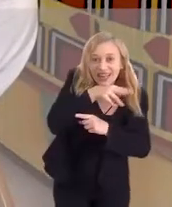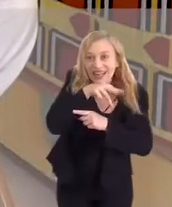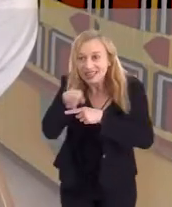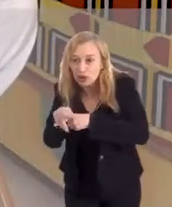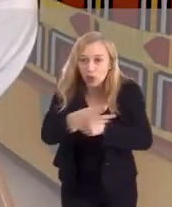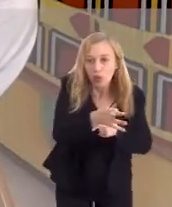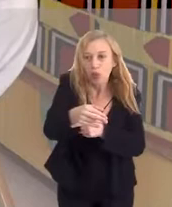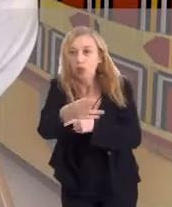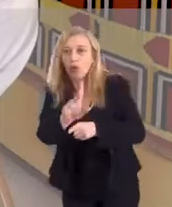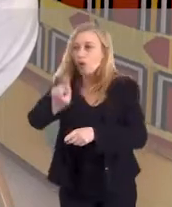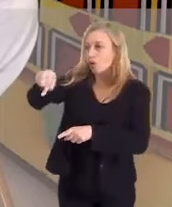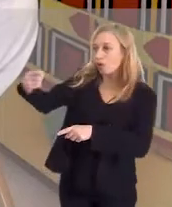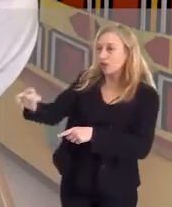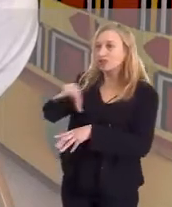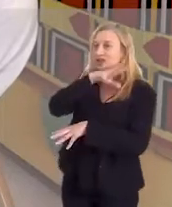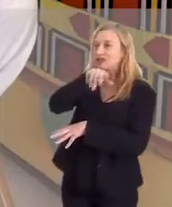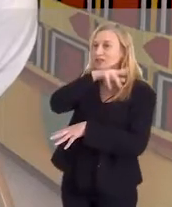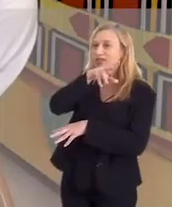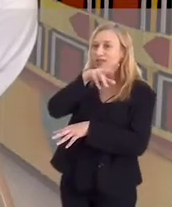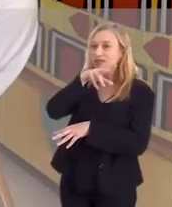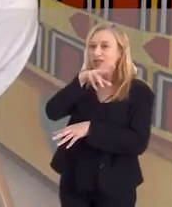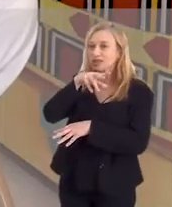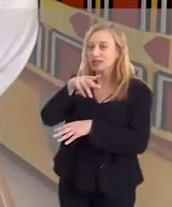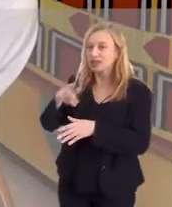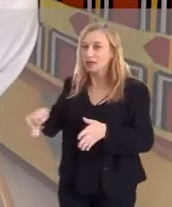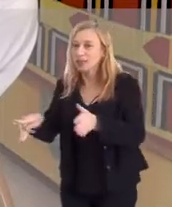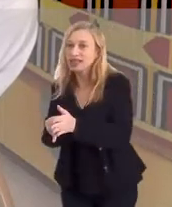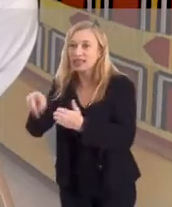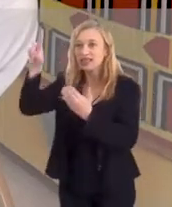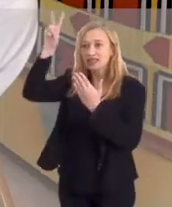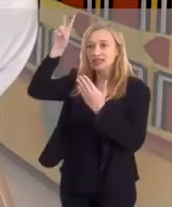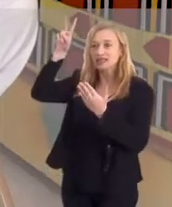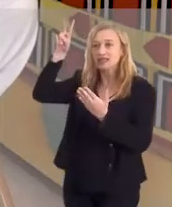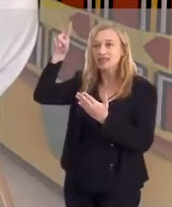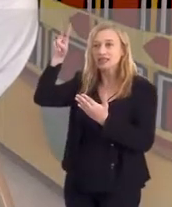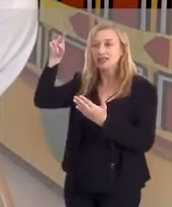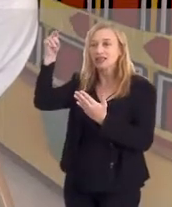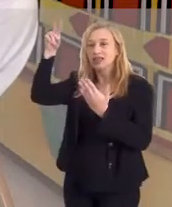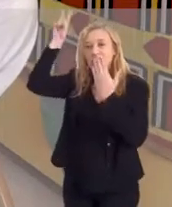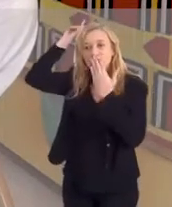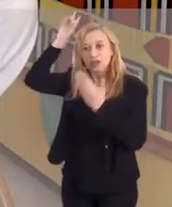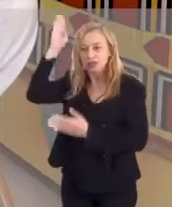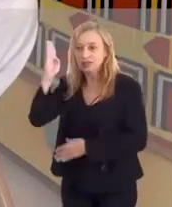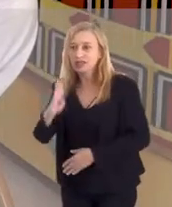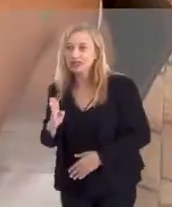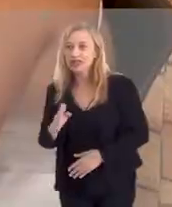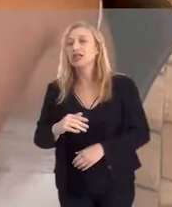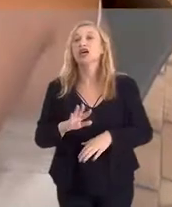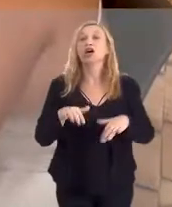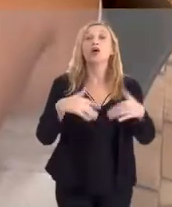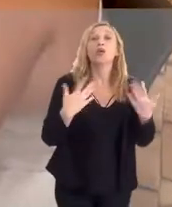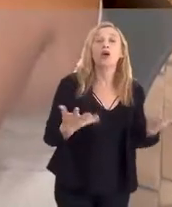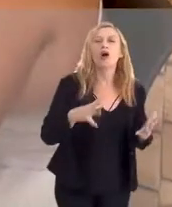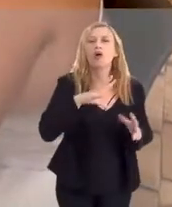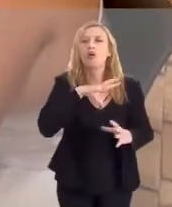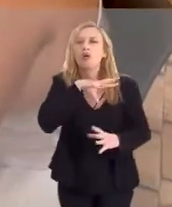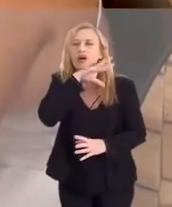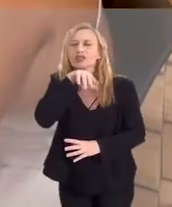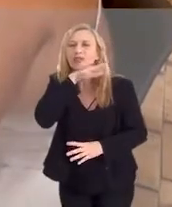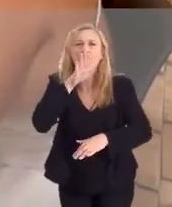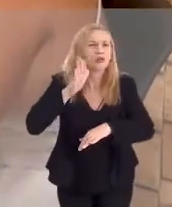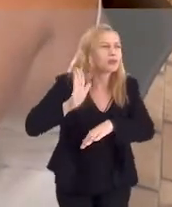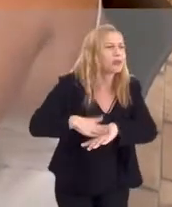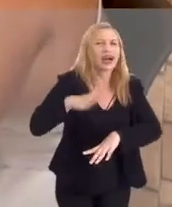vira um outro animal que seja de origem indígena, seja de origem brasileira. E quais são os animais...